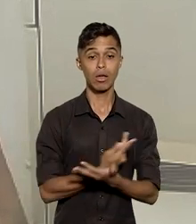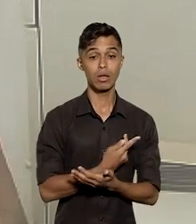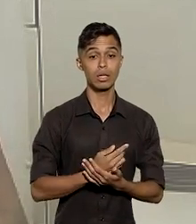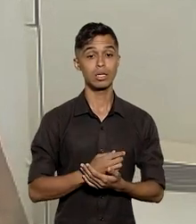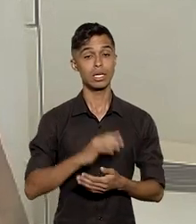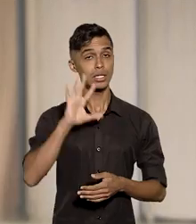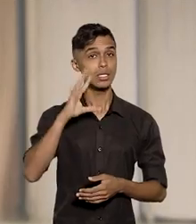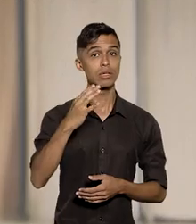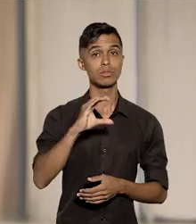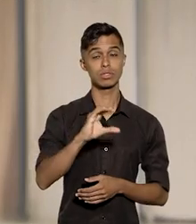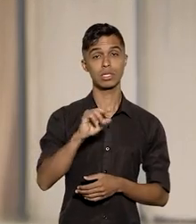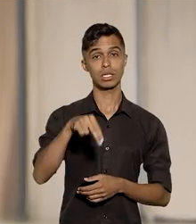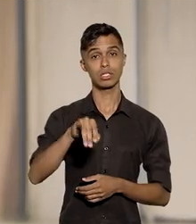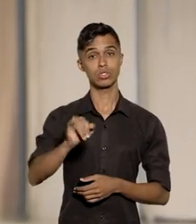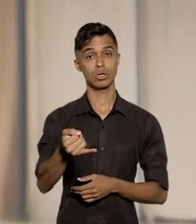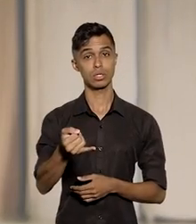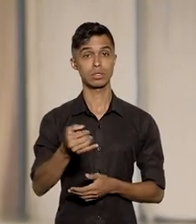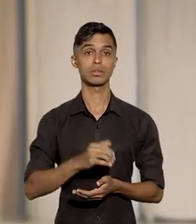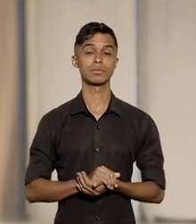CNJ.